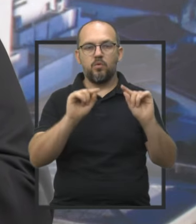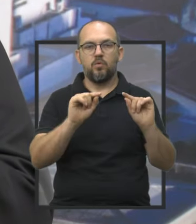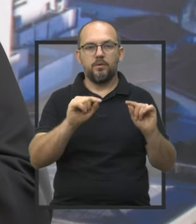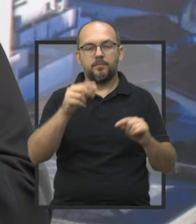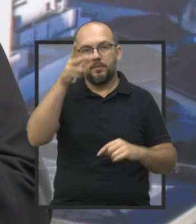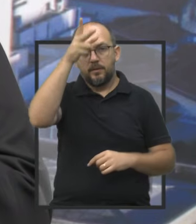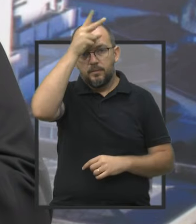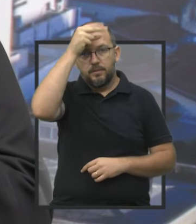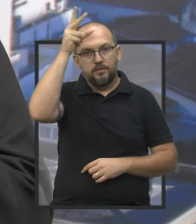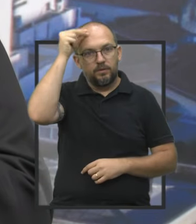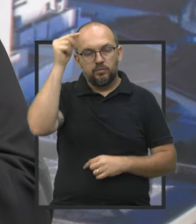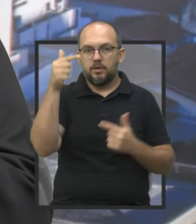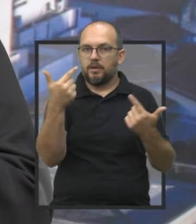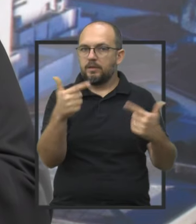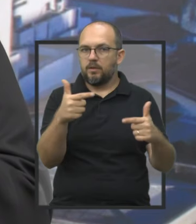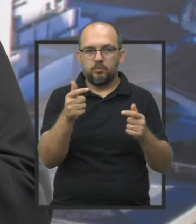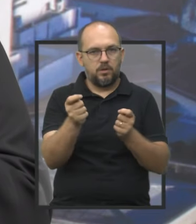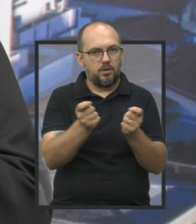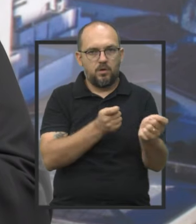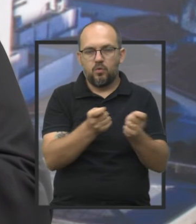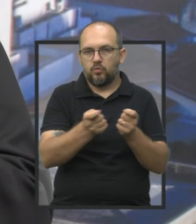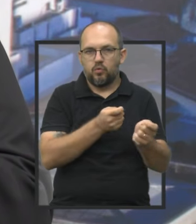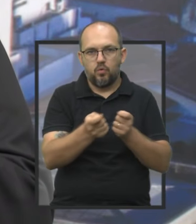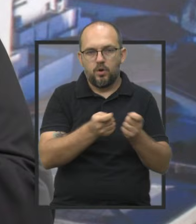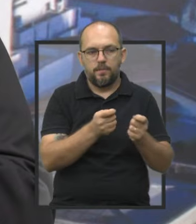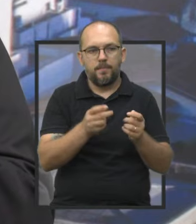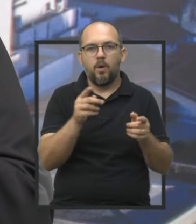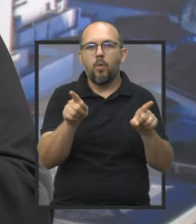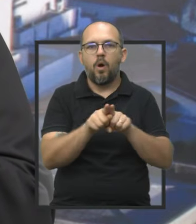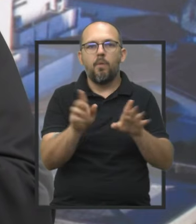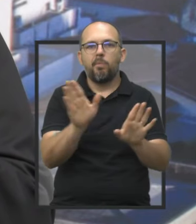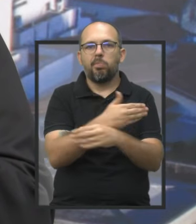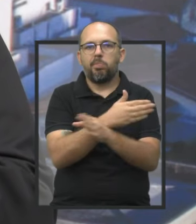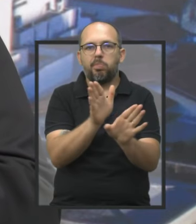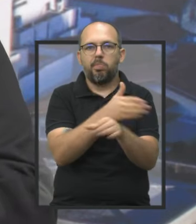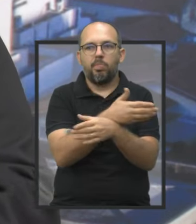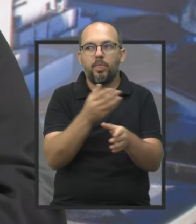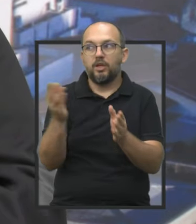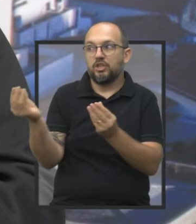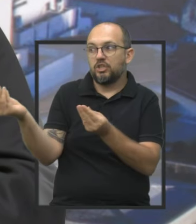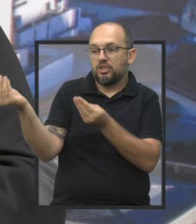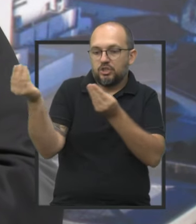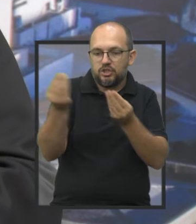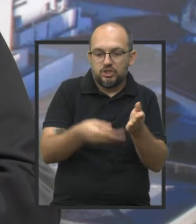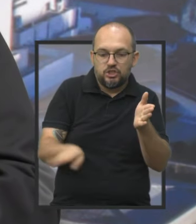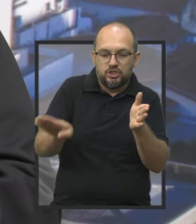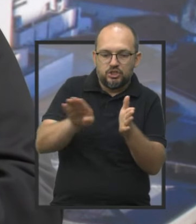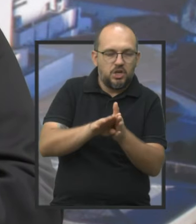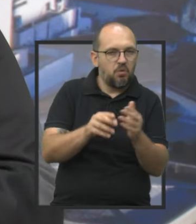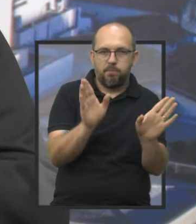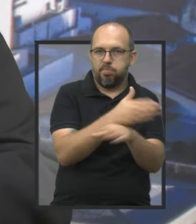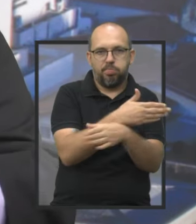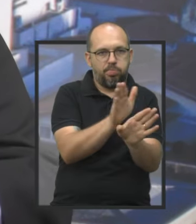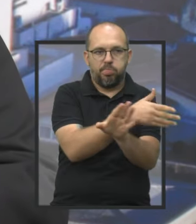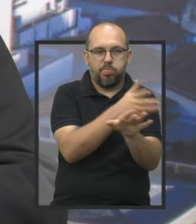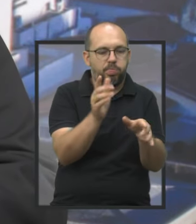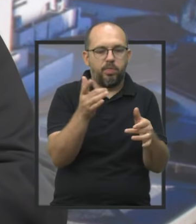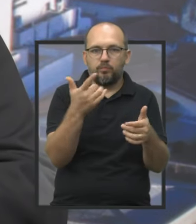município não tem controle, uma falta de controle do município daquilo que recebeu. O que veio da